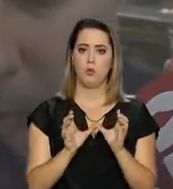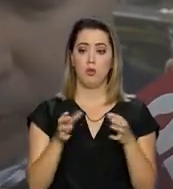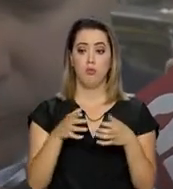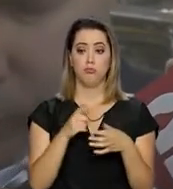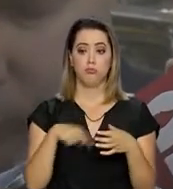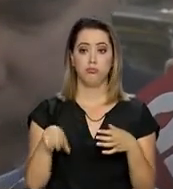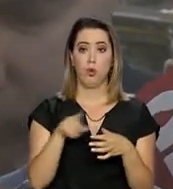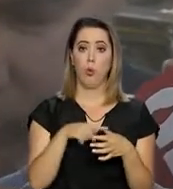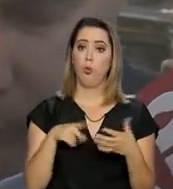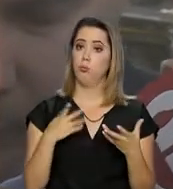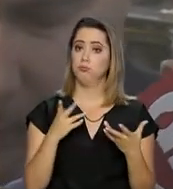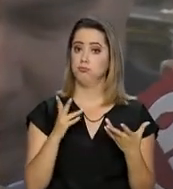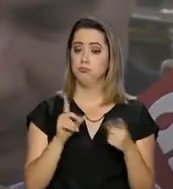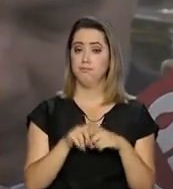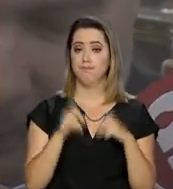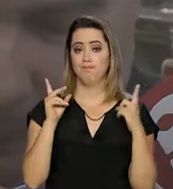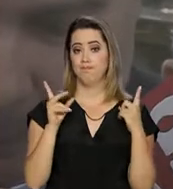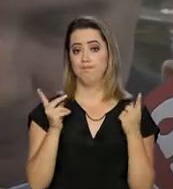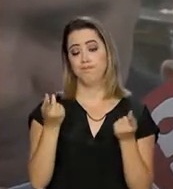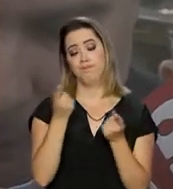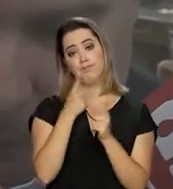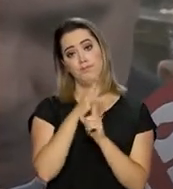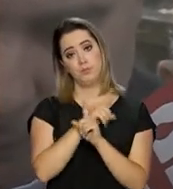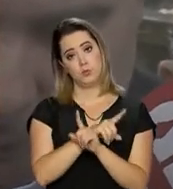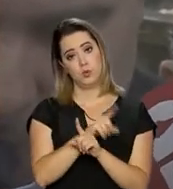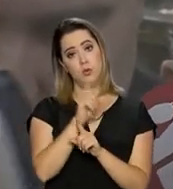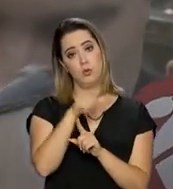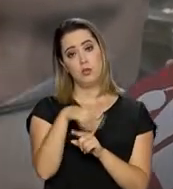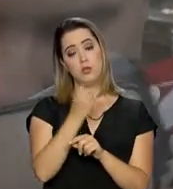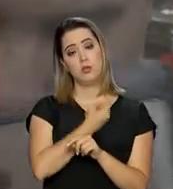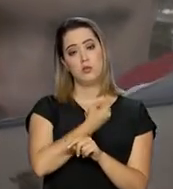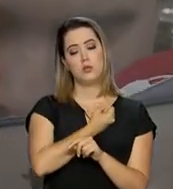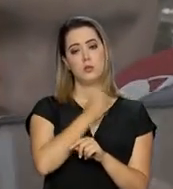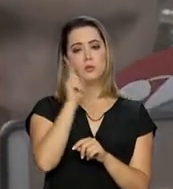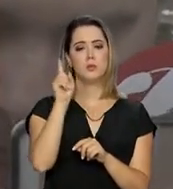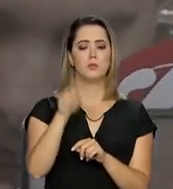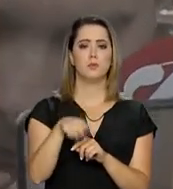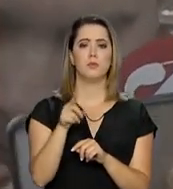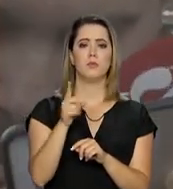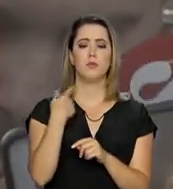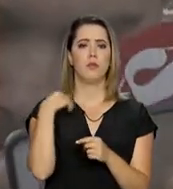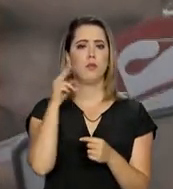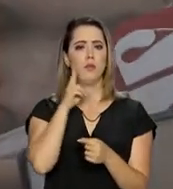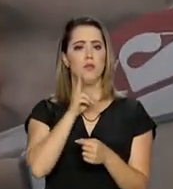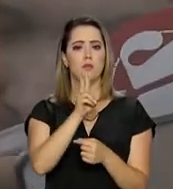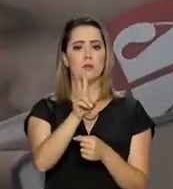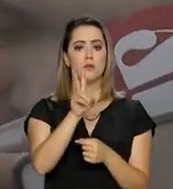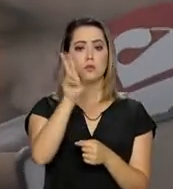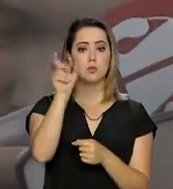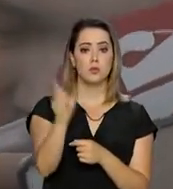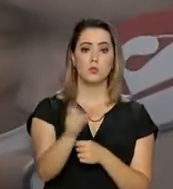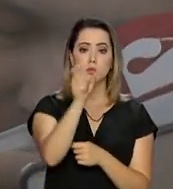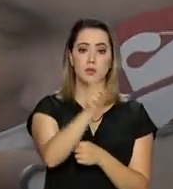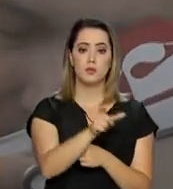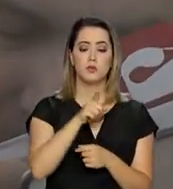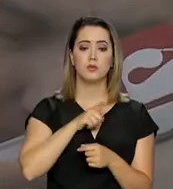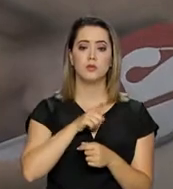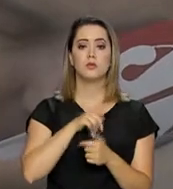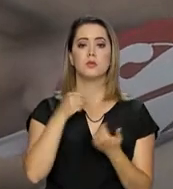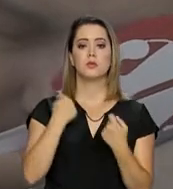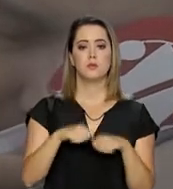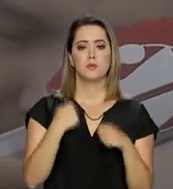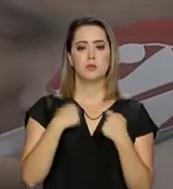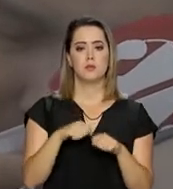outro lado é o número o que de fato não seria o número na visão de muitos que também seria